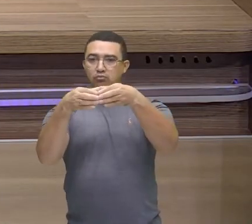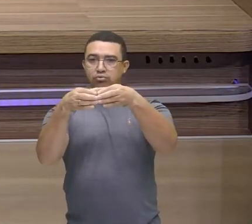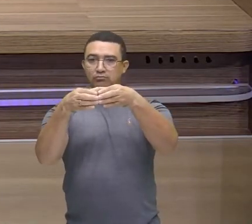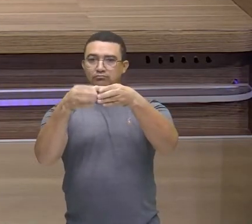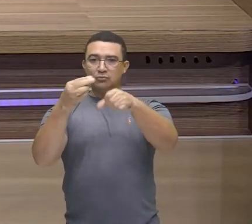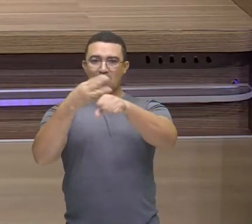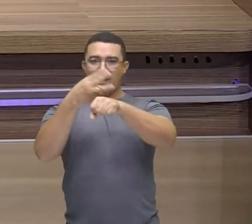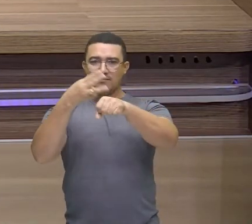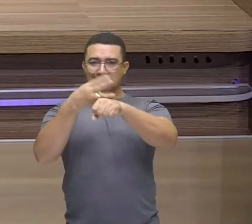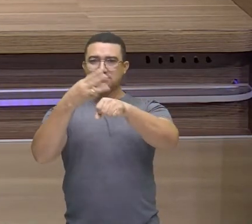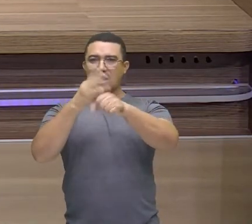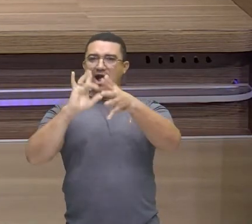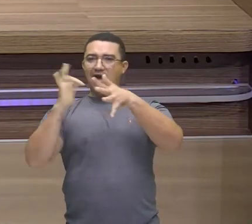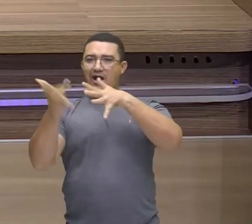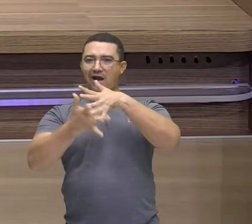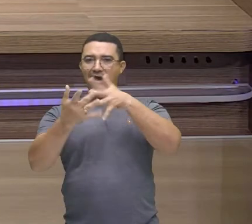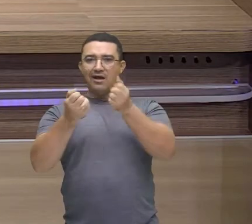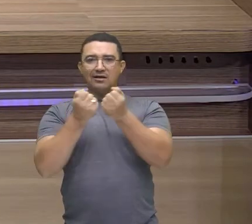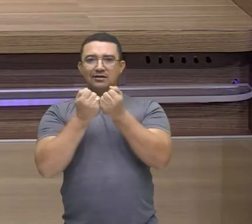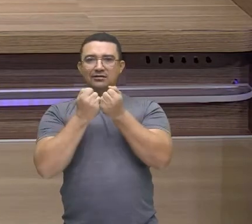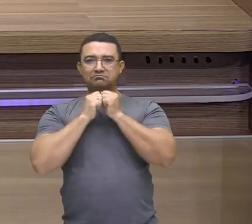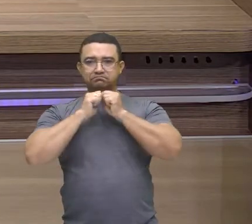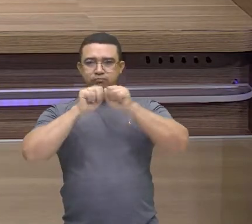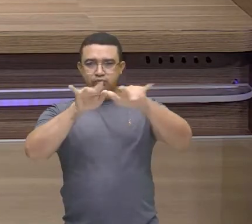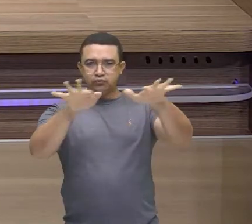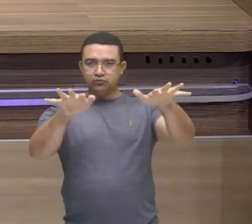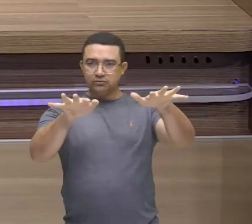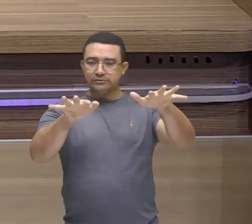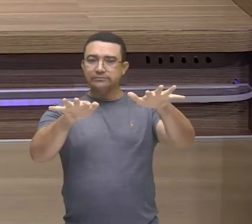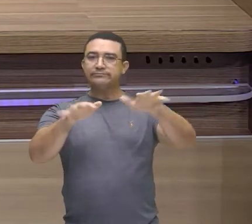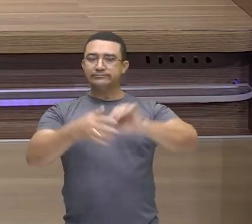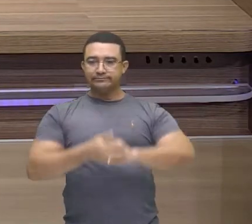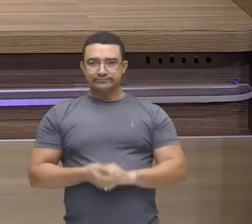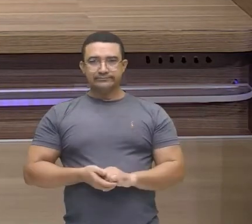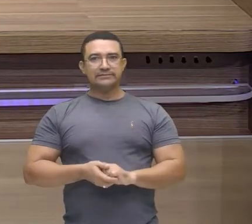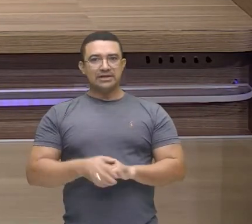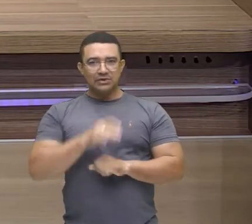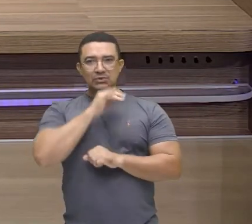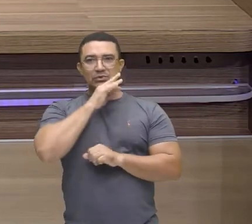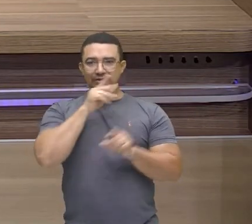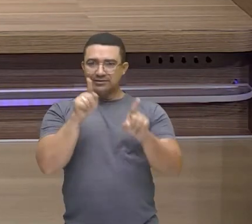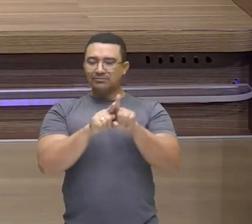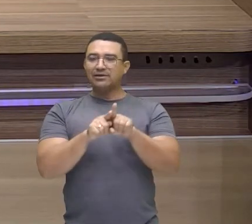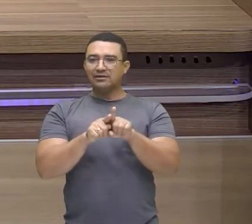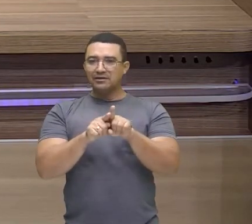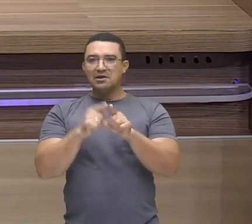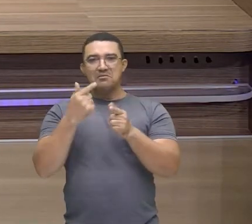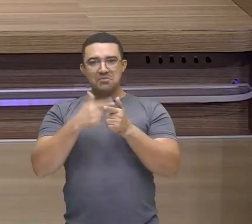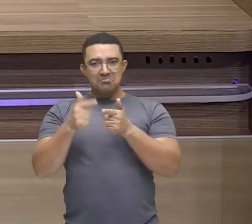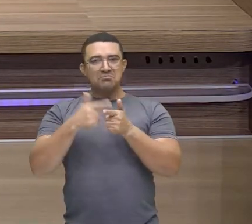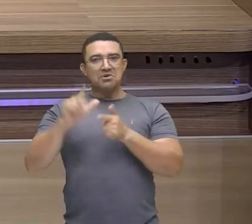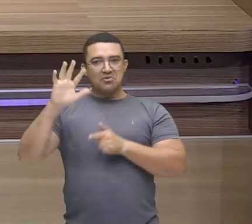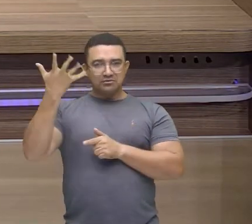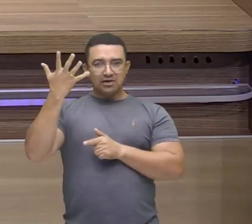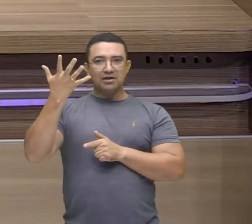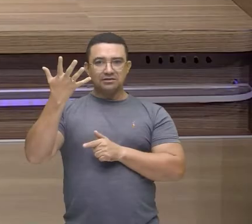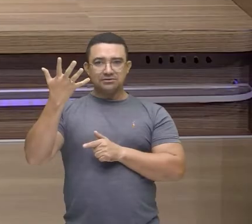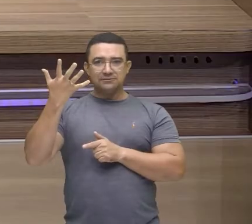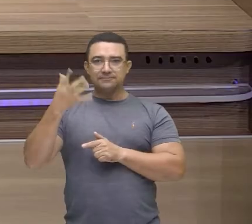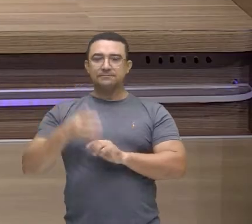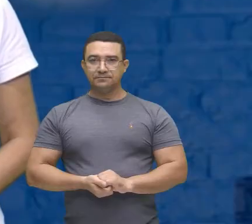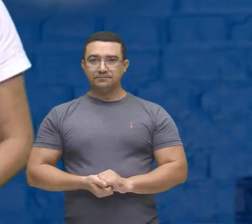né? Quer dizer, isso aqui é uma exposição que vai, mais uma vez, em cima das meninas, pela falta de